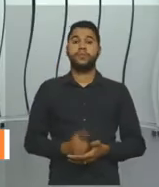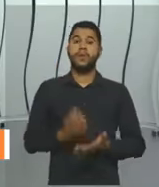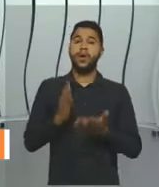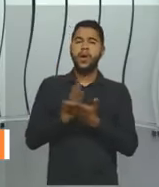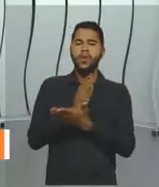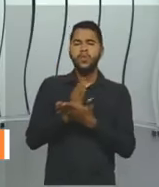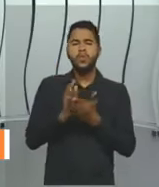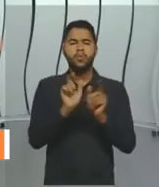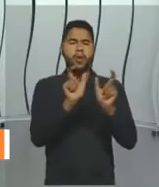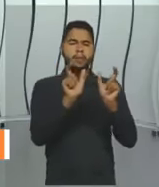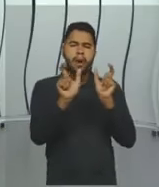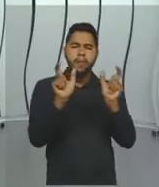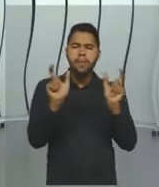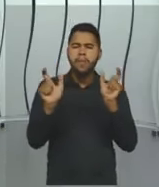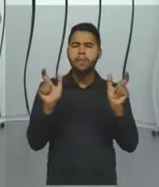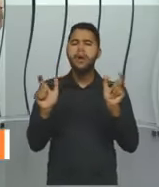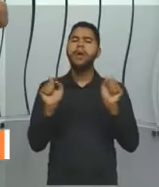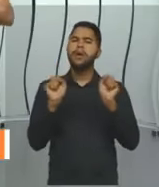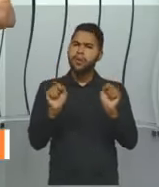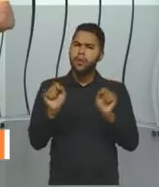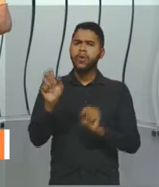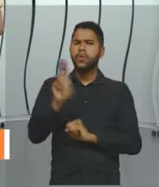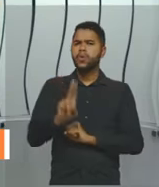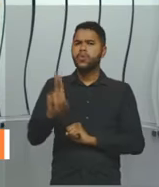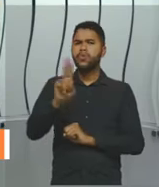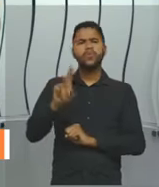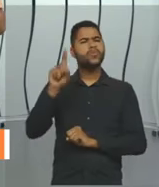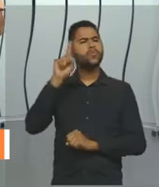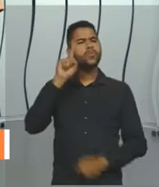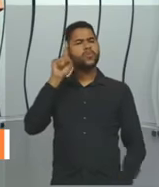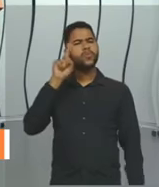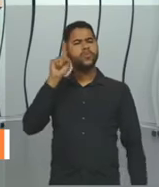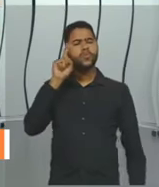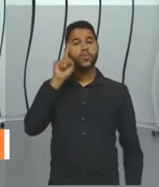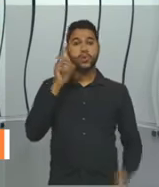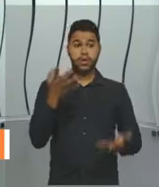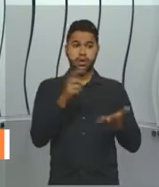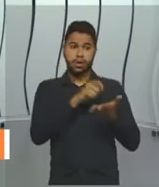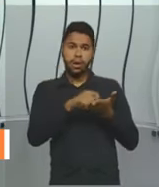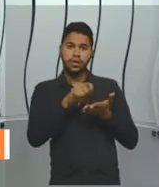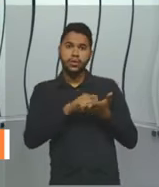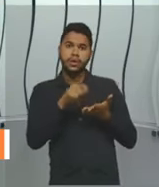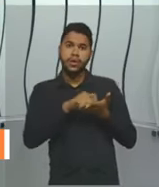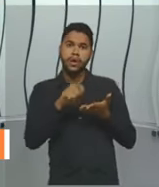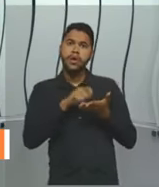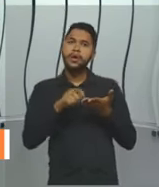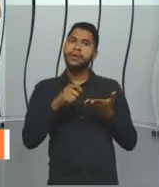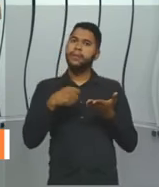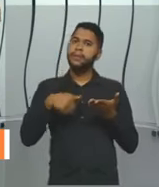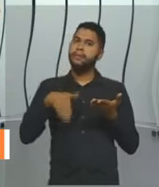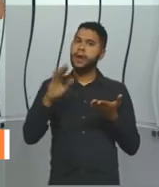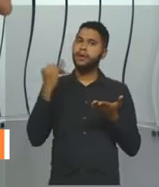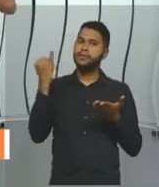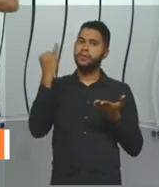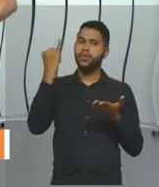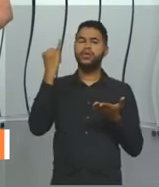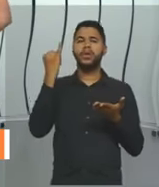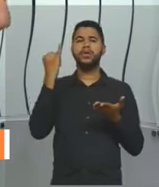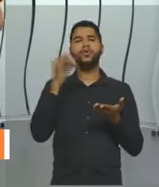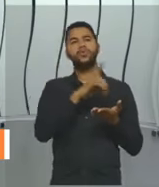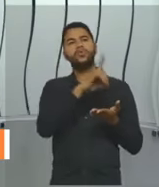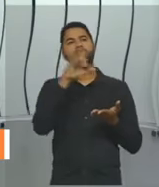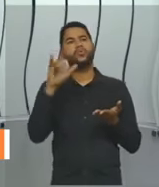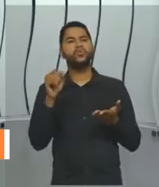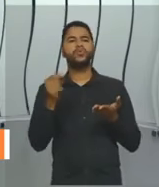algumas expressões que vocês podem usar no dia a dia. Se quiser anotar alguma que acha mais importante, no dia de